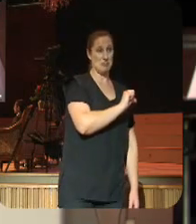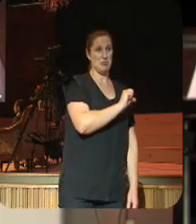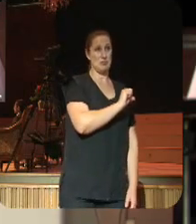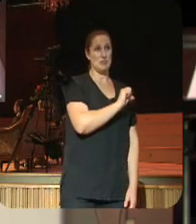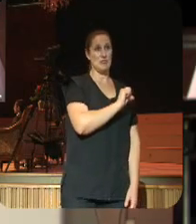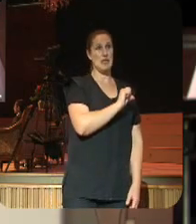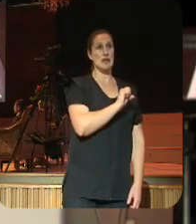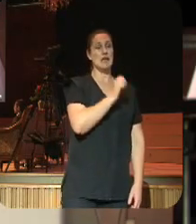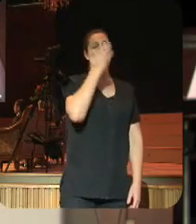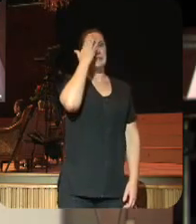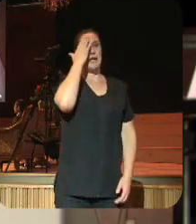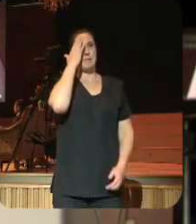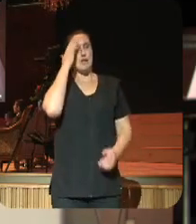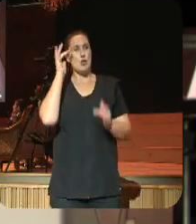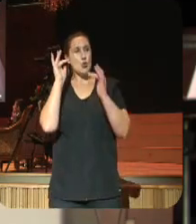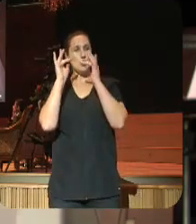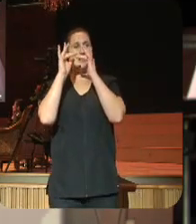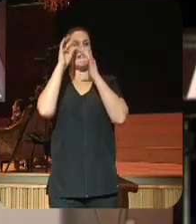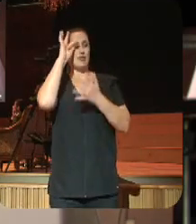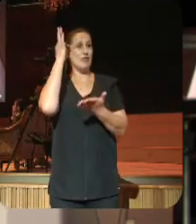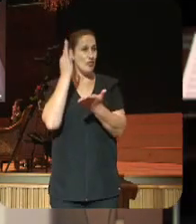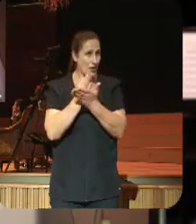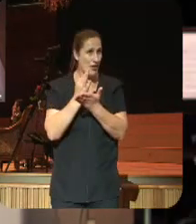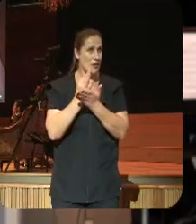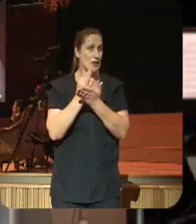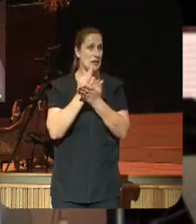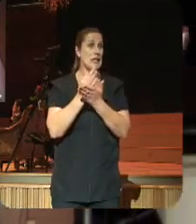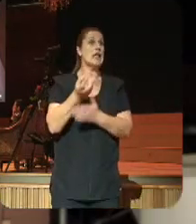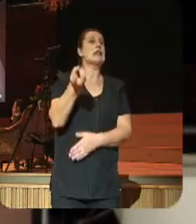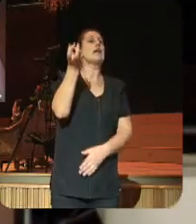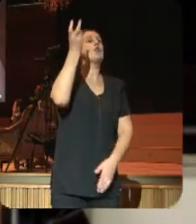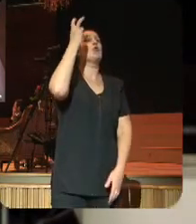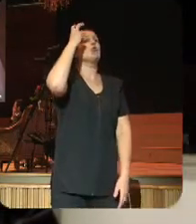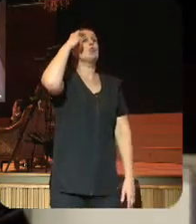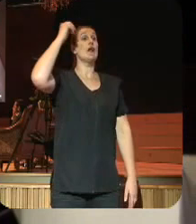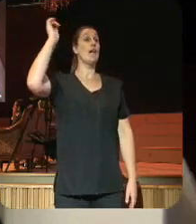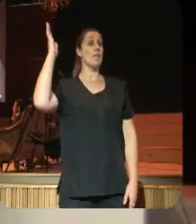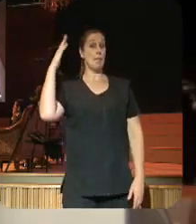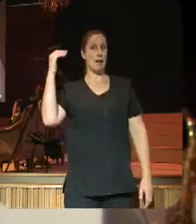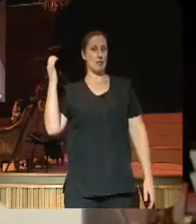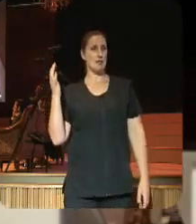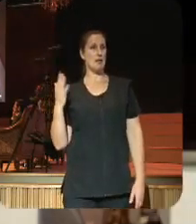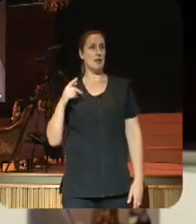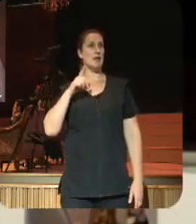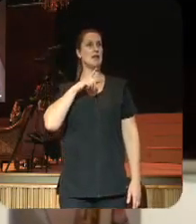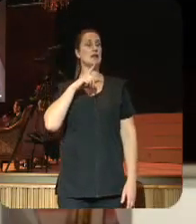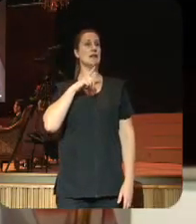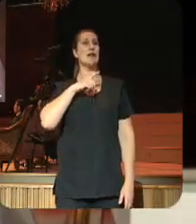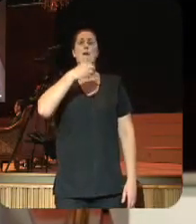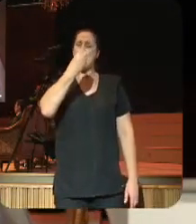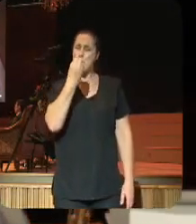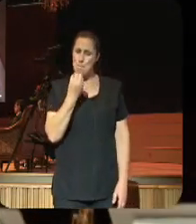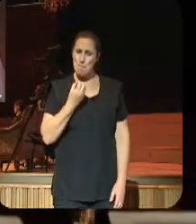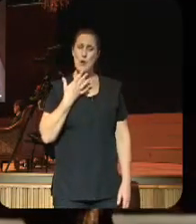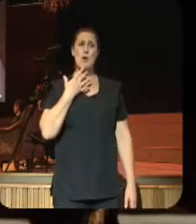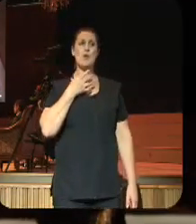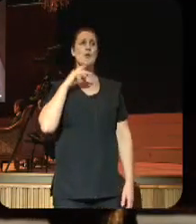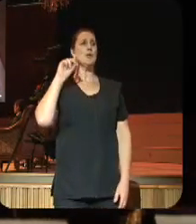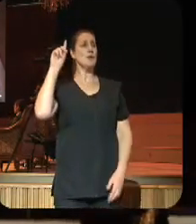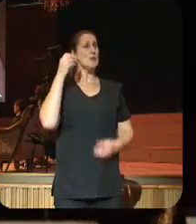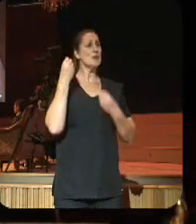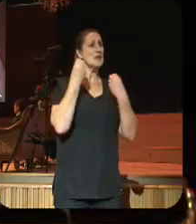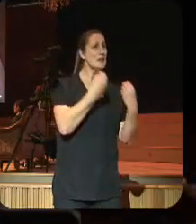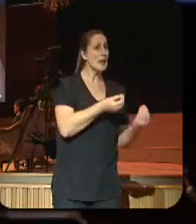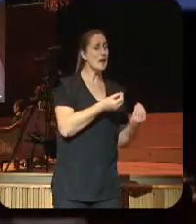contato à nossa fé. Por exemplo, na cultura brasileira, tem um negócio bom que Deus